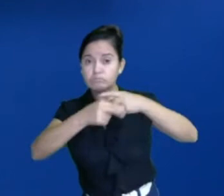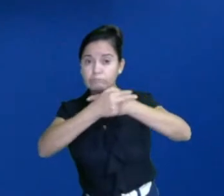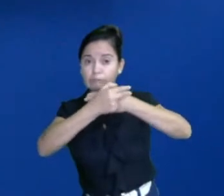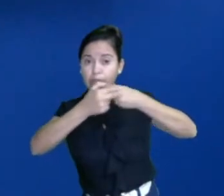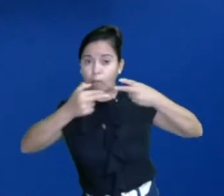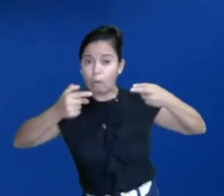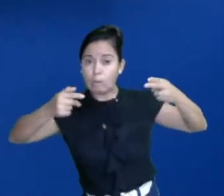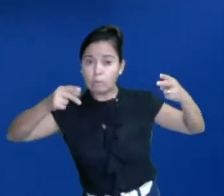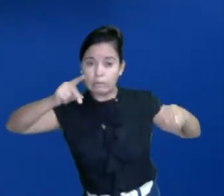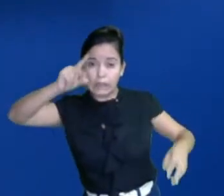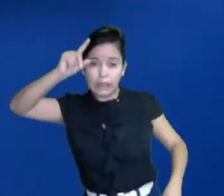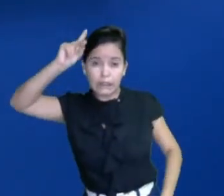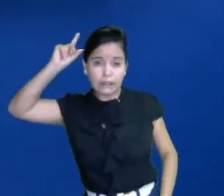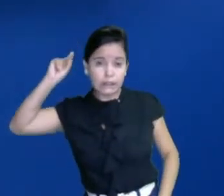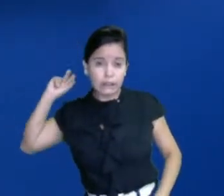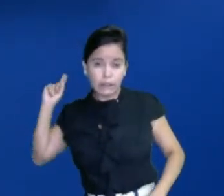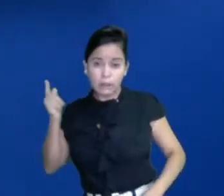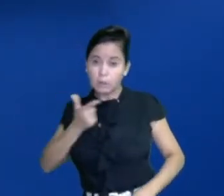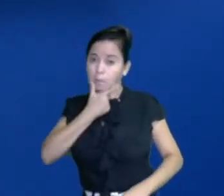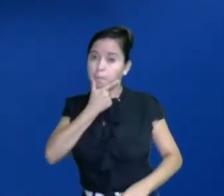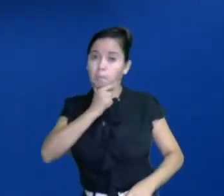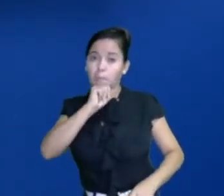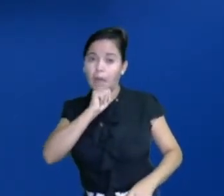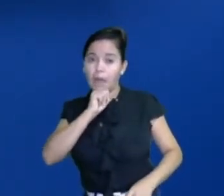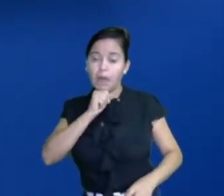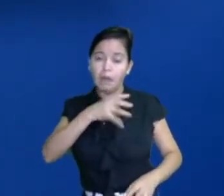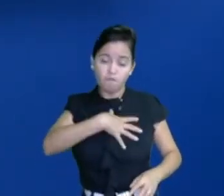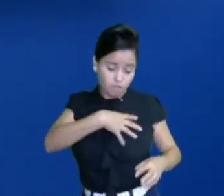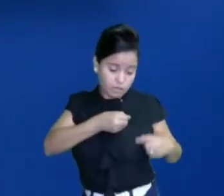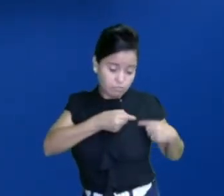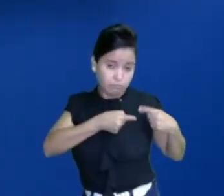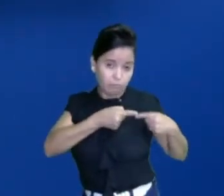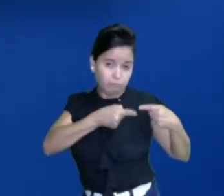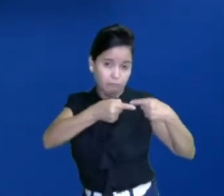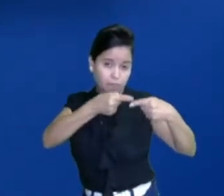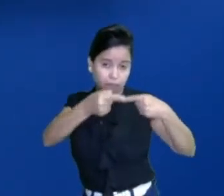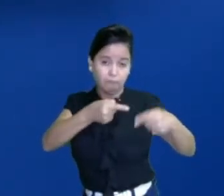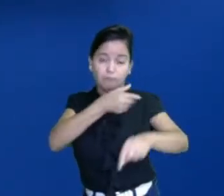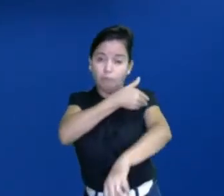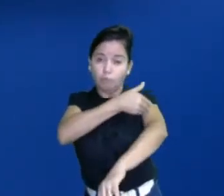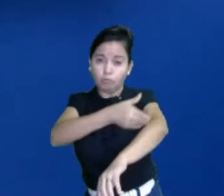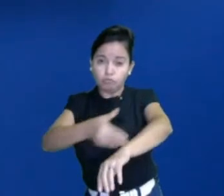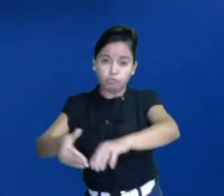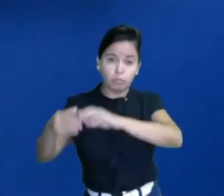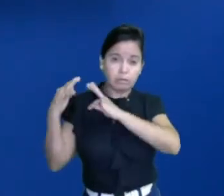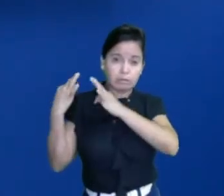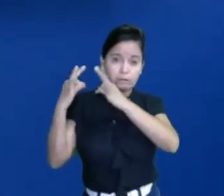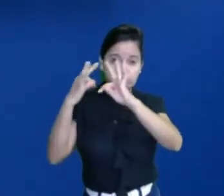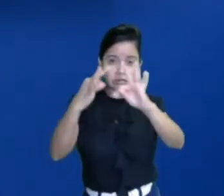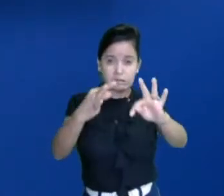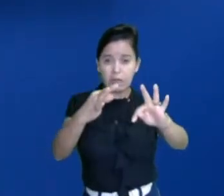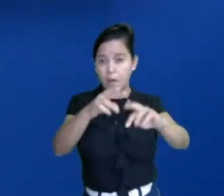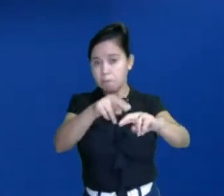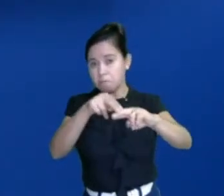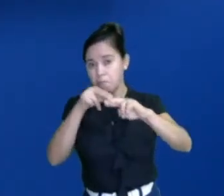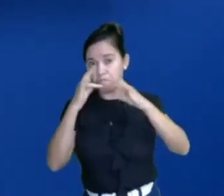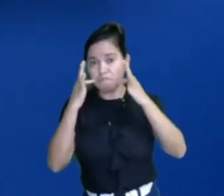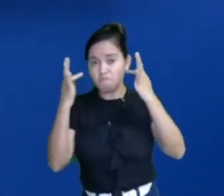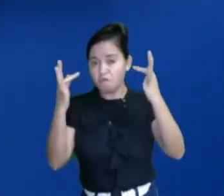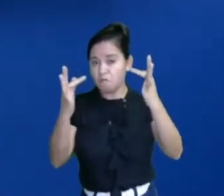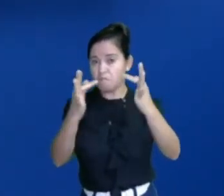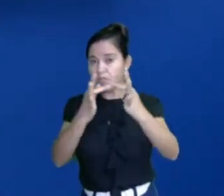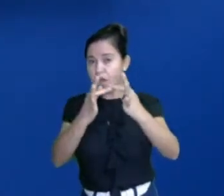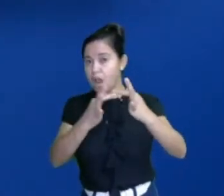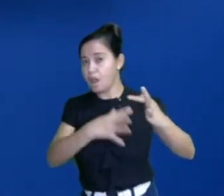objeto passado de pai para filho, ou um costume, uma tradição que é feita pela família, que é passada